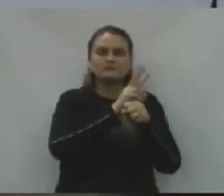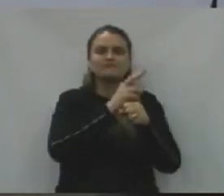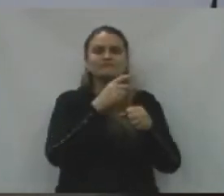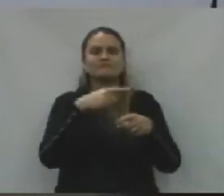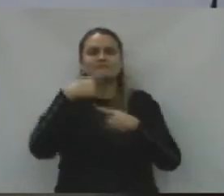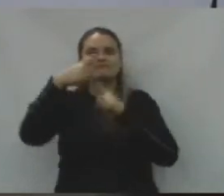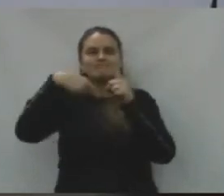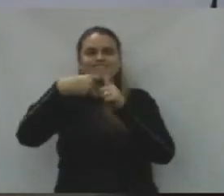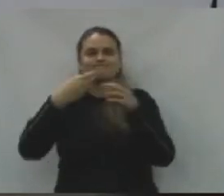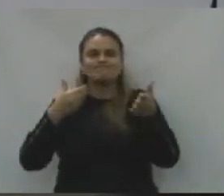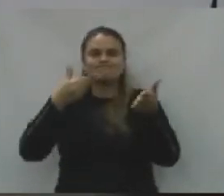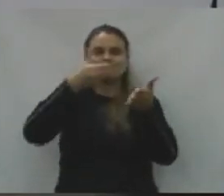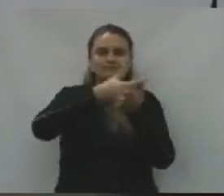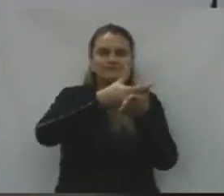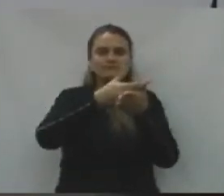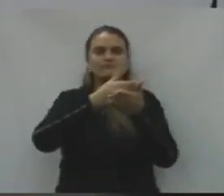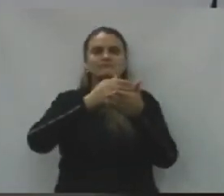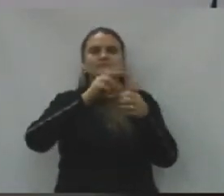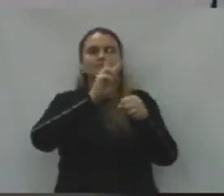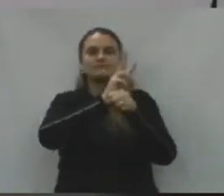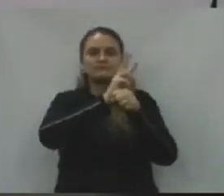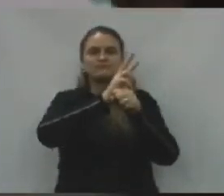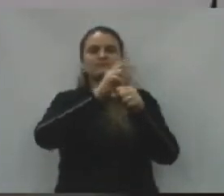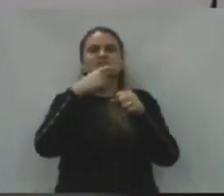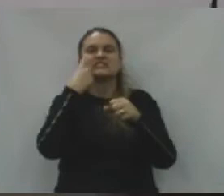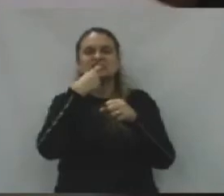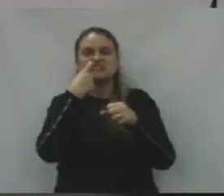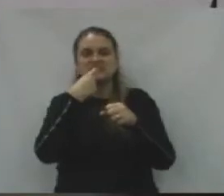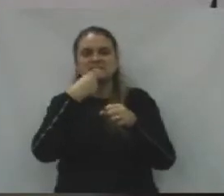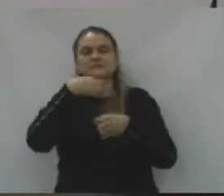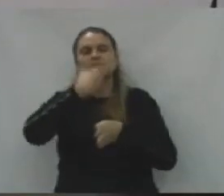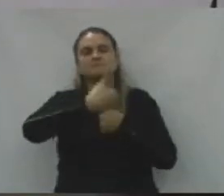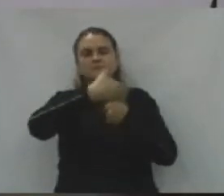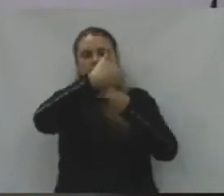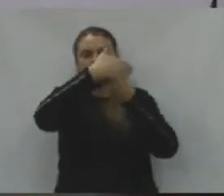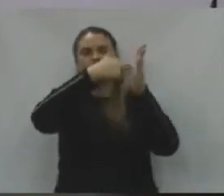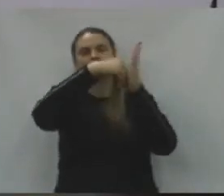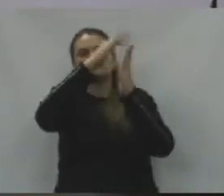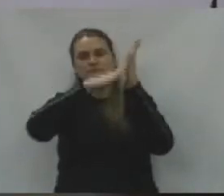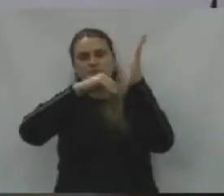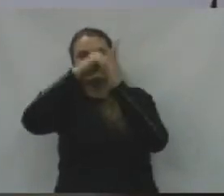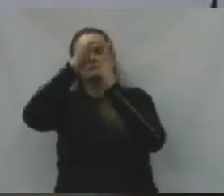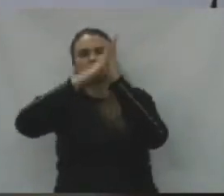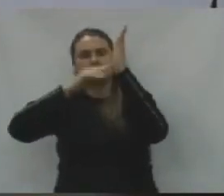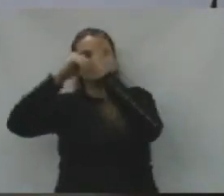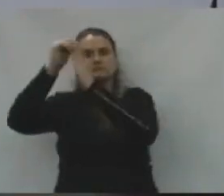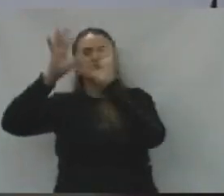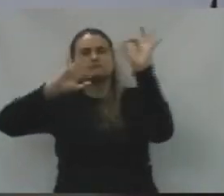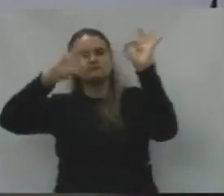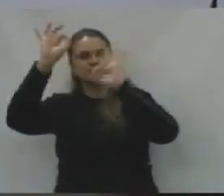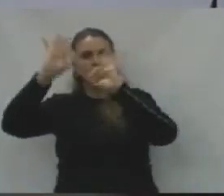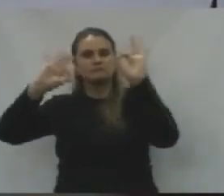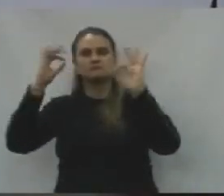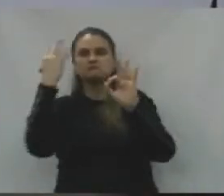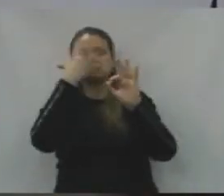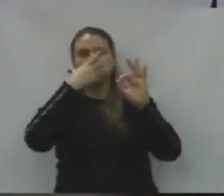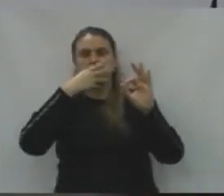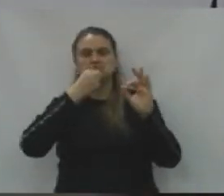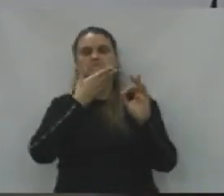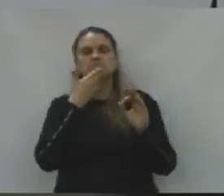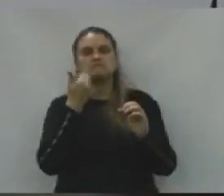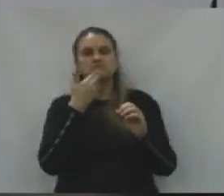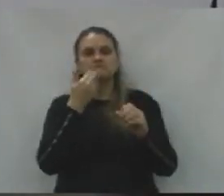mais investimentos, custos com a própria manutenção da clínica, construções, a pintura de toda uma estrutura,